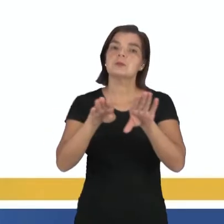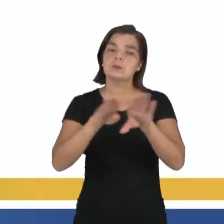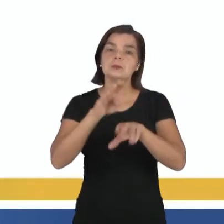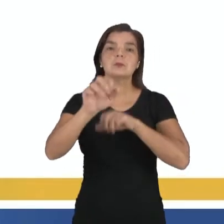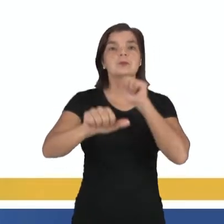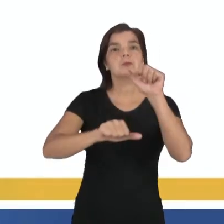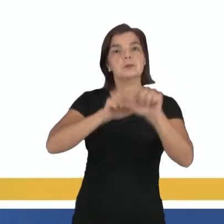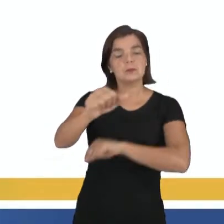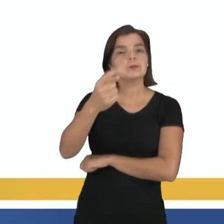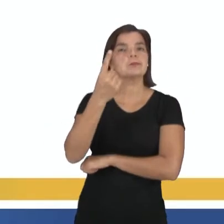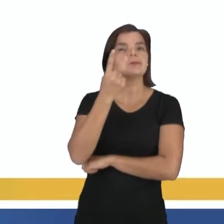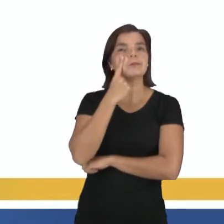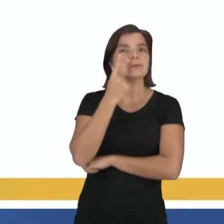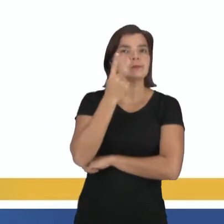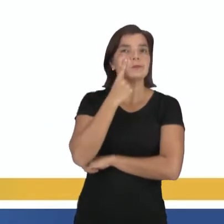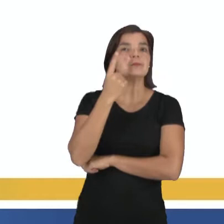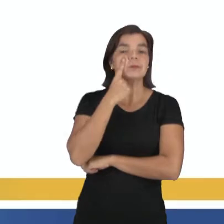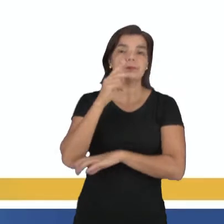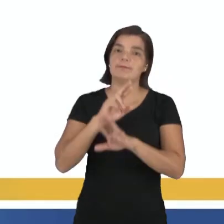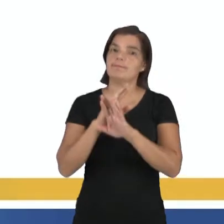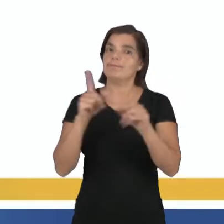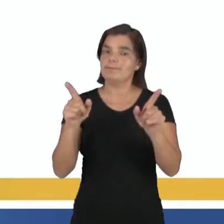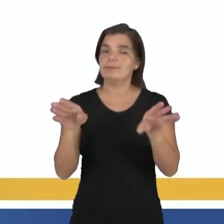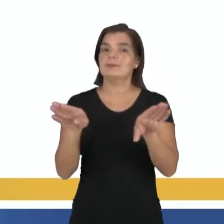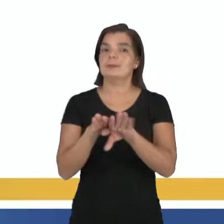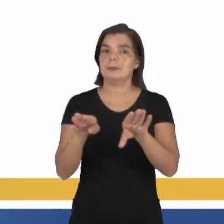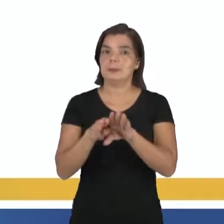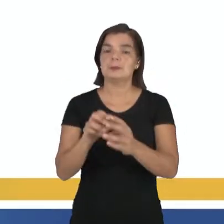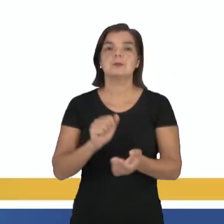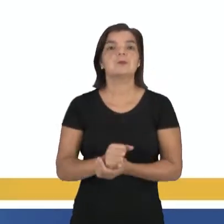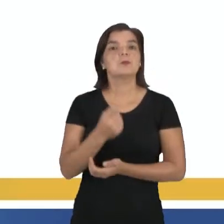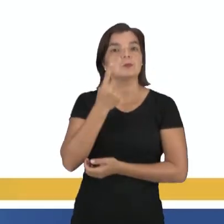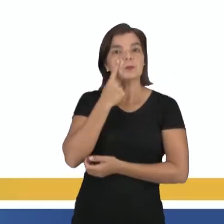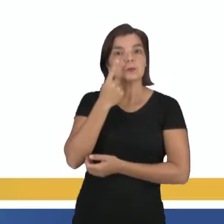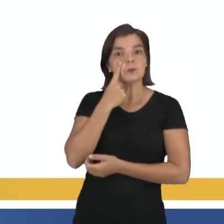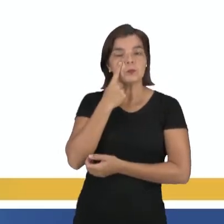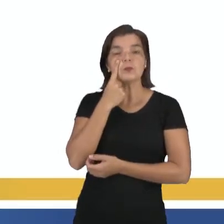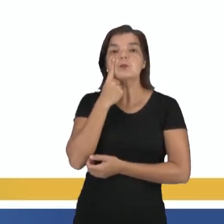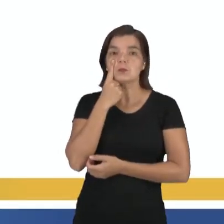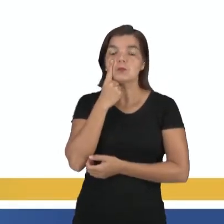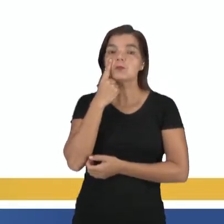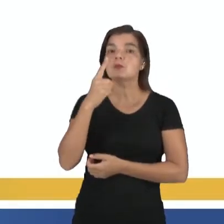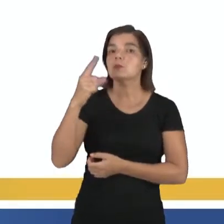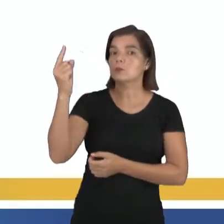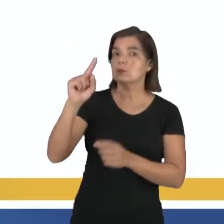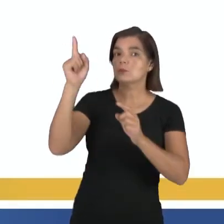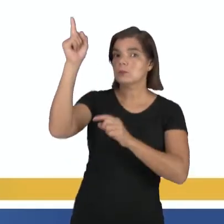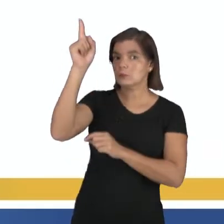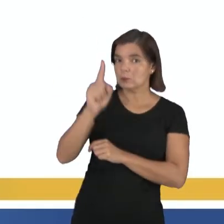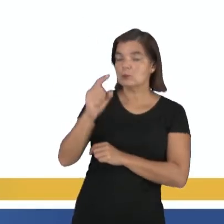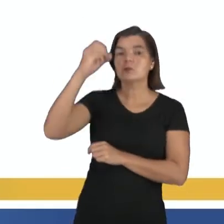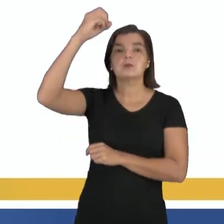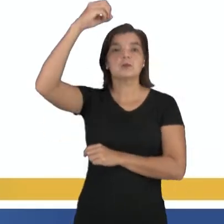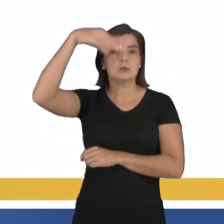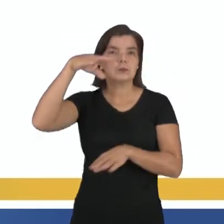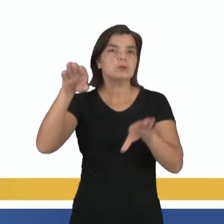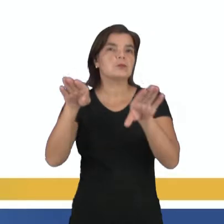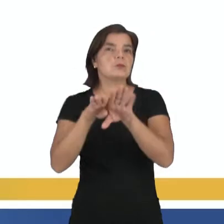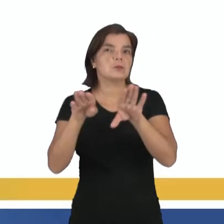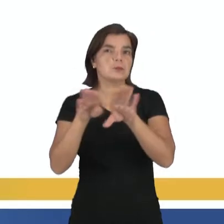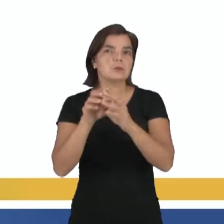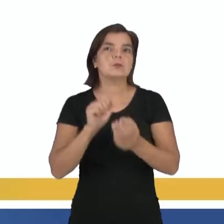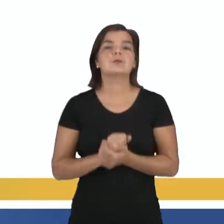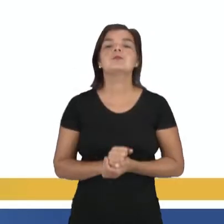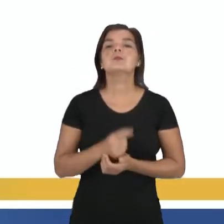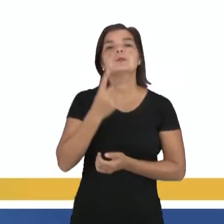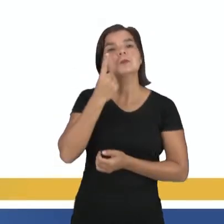nesse meio e a gente vai enxergar de forma diferente, tendo em vista que a gente enxerga justamente esses raios de luz que são refletidos aí, esses raios de